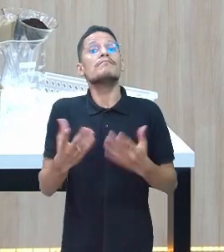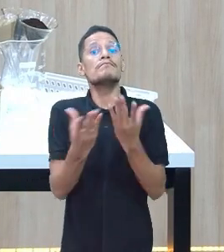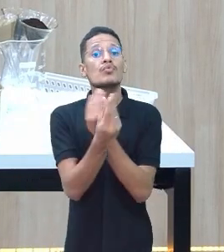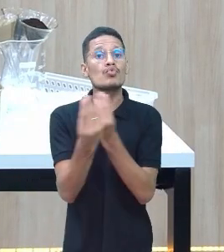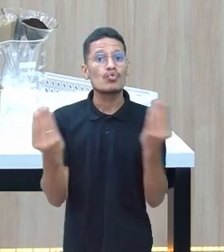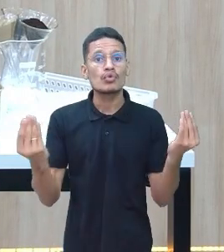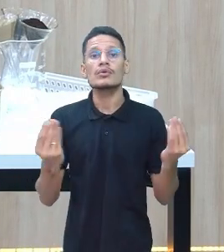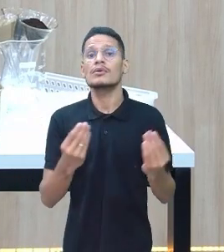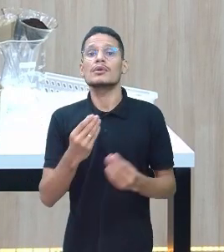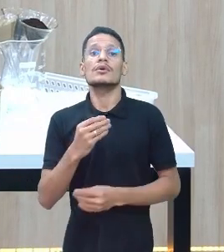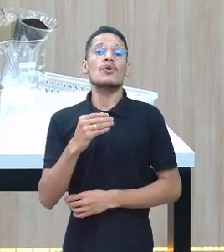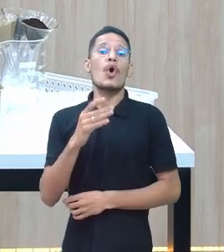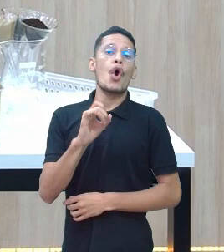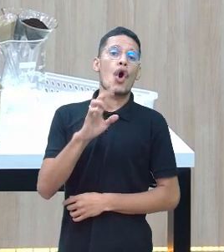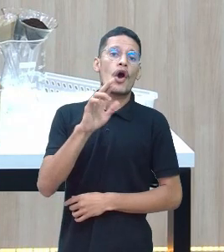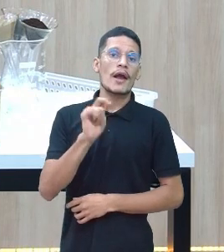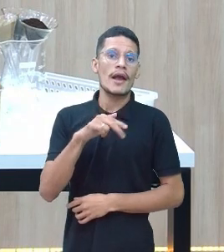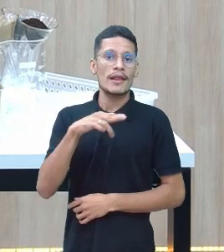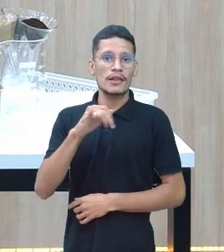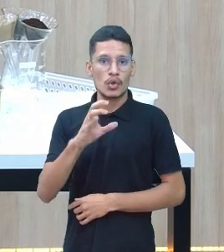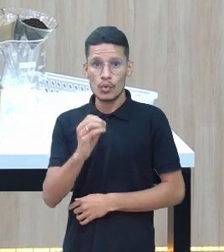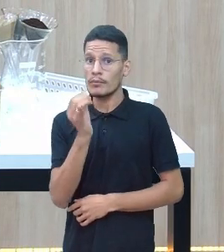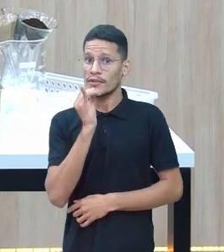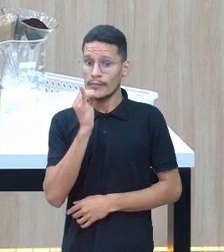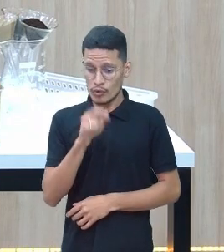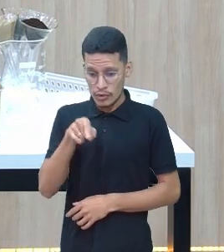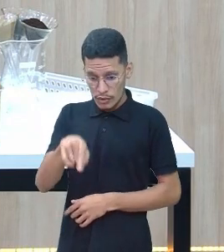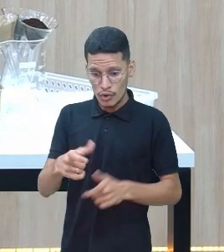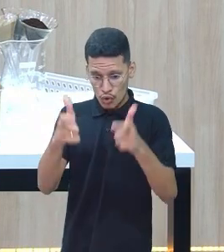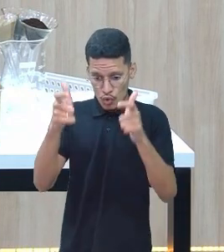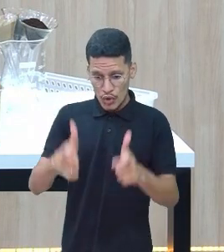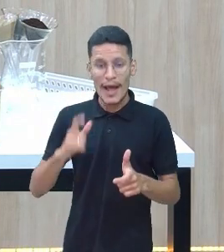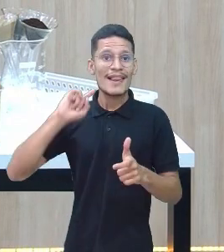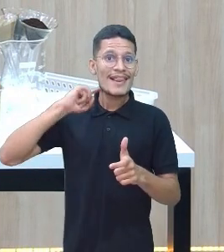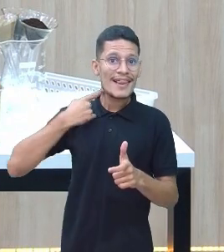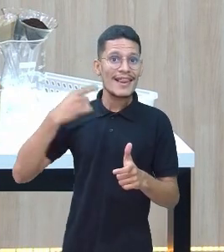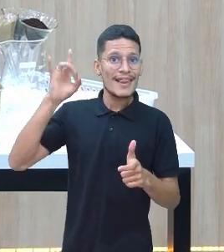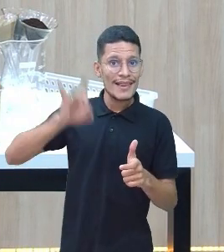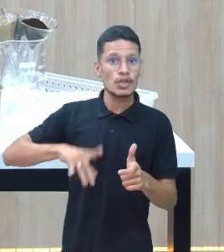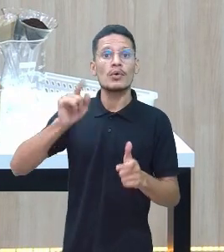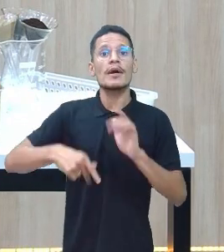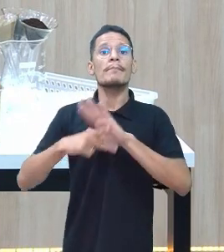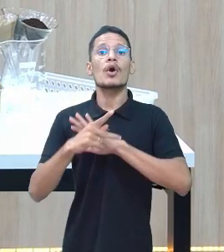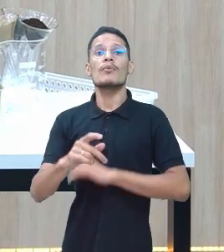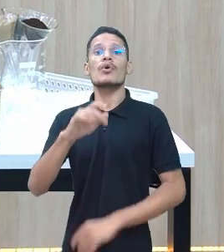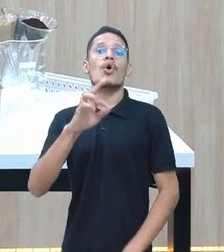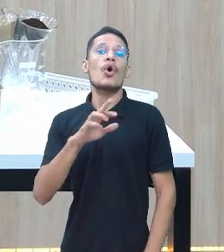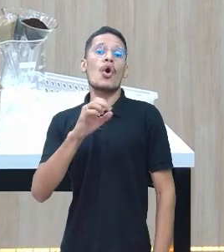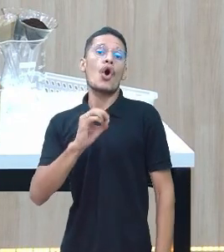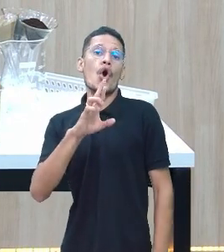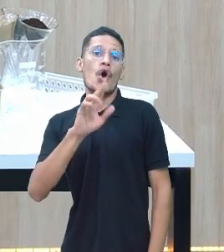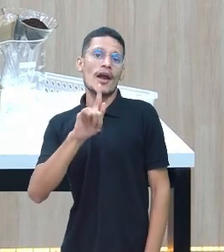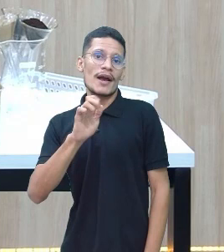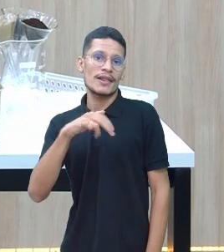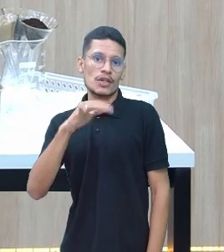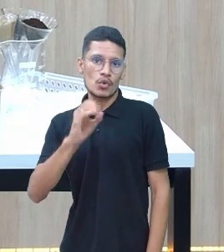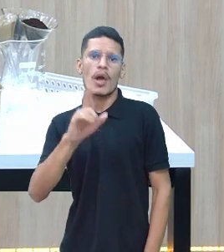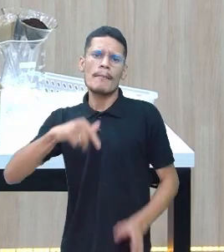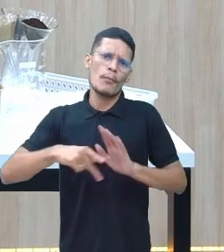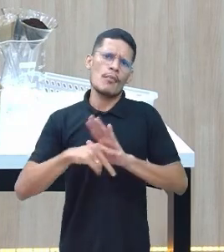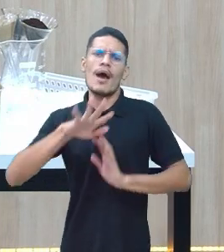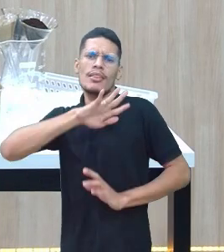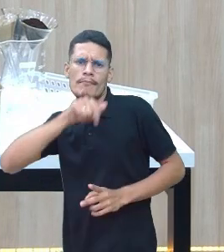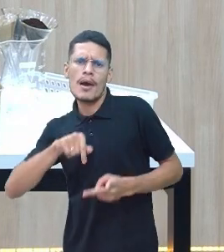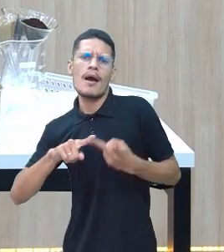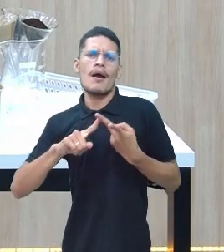ou seja, lá foi depositado algum lixo, esse lixo que a gente vai falar é um lixo orgânico, restos de animais, restos de vegetais,